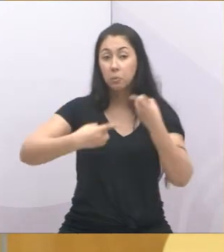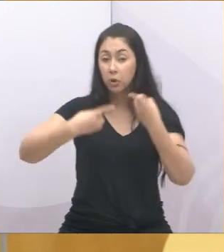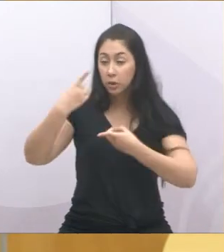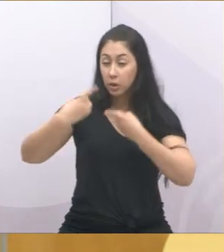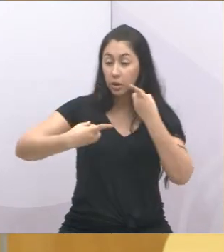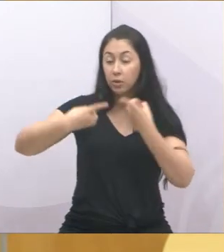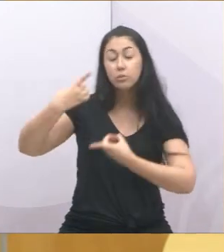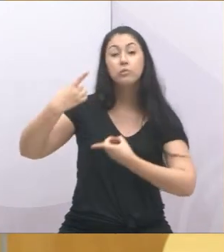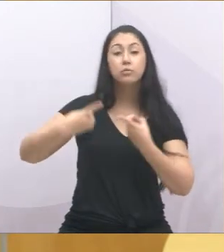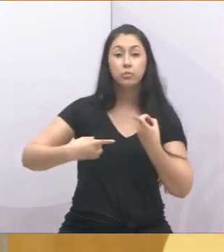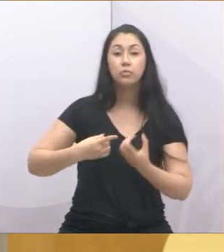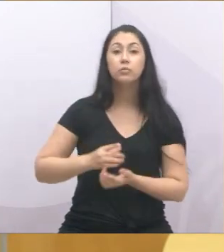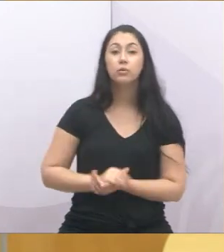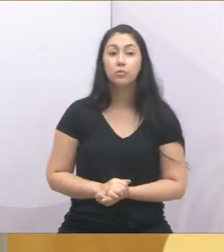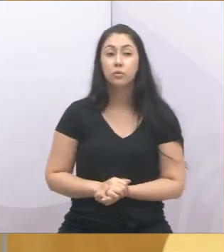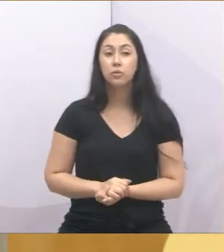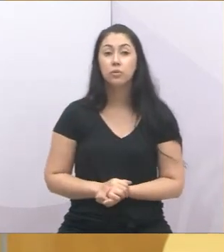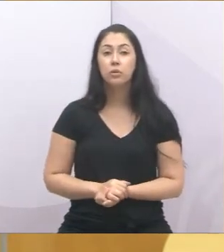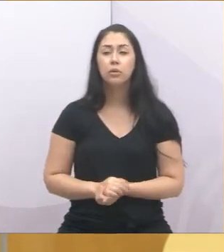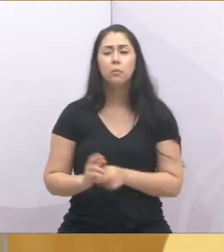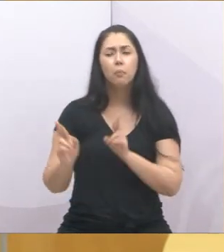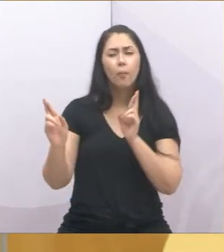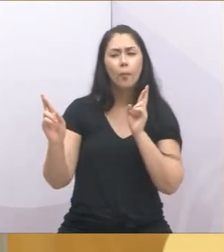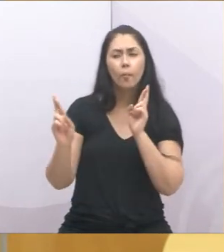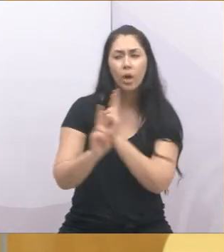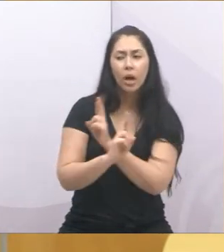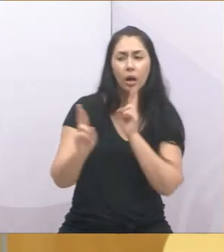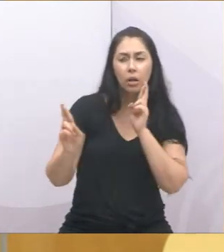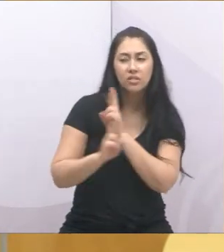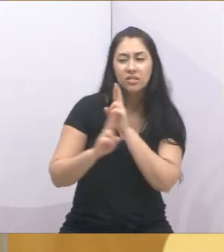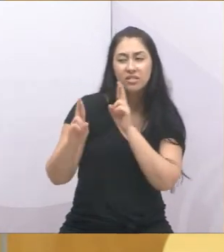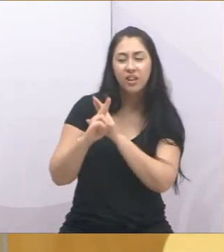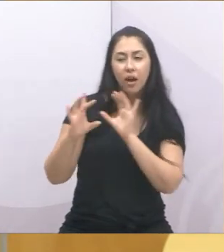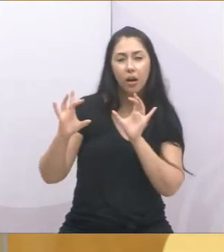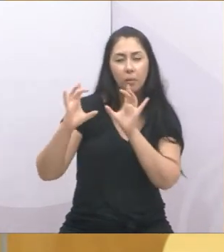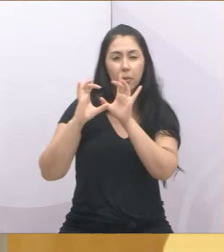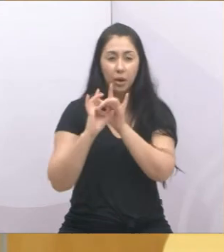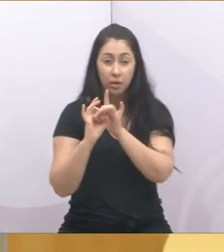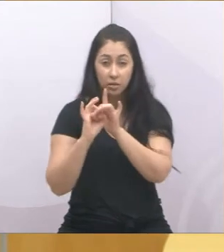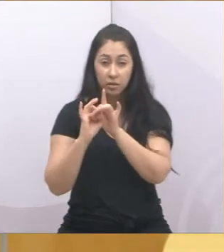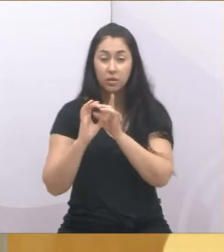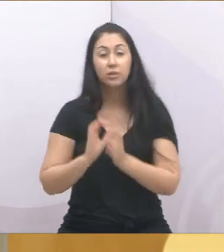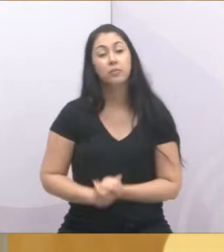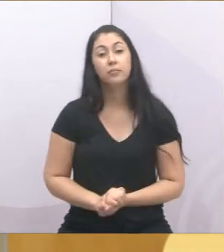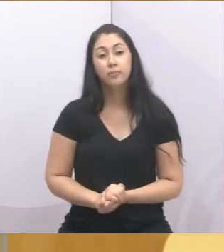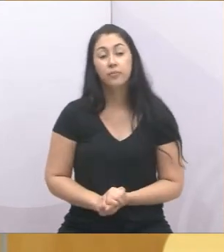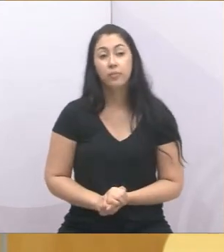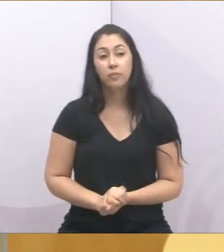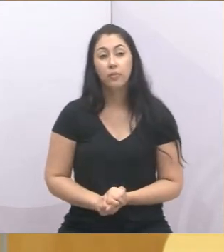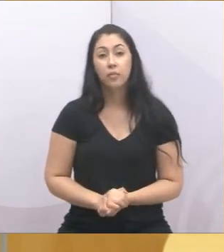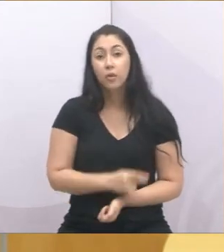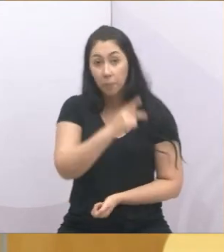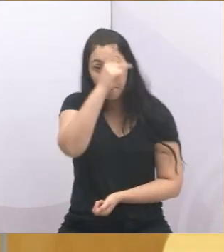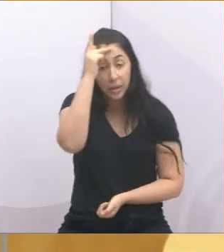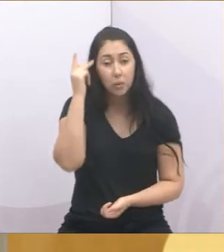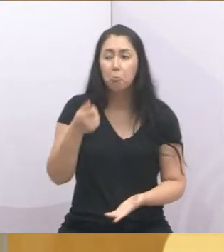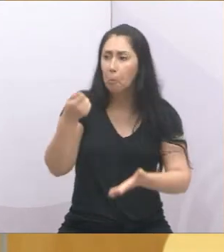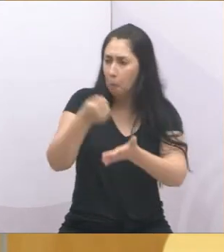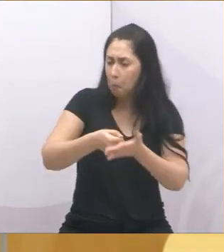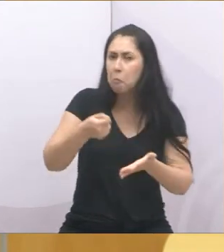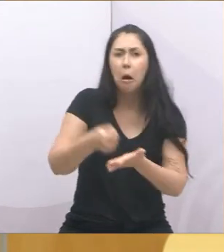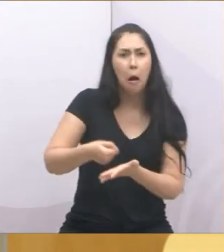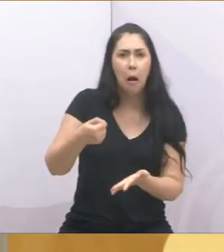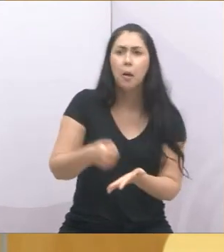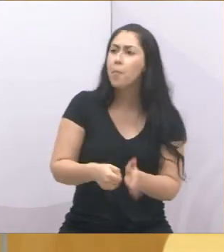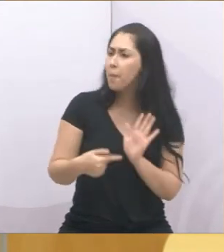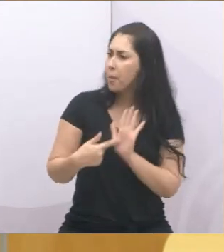com ele estabelecer uma relação de parceria, de alguém que cobra e que se